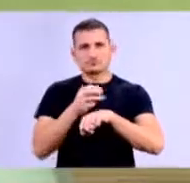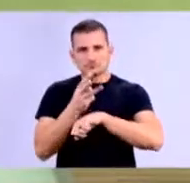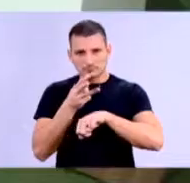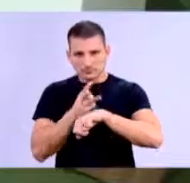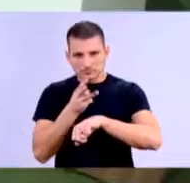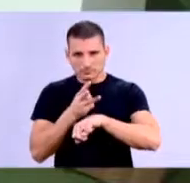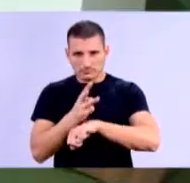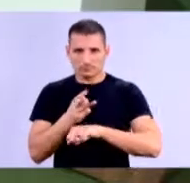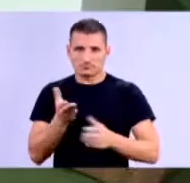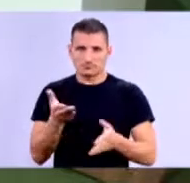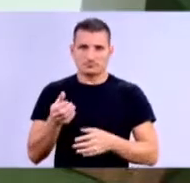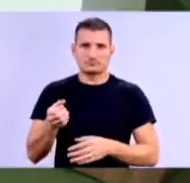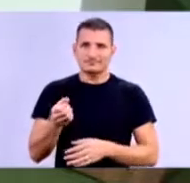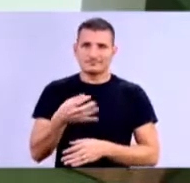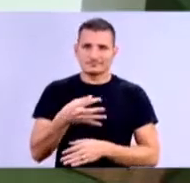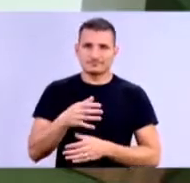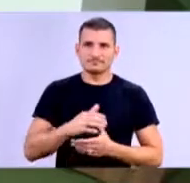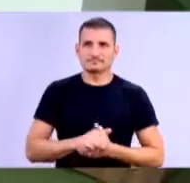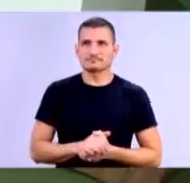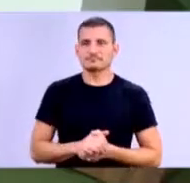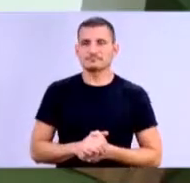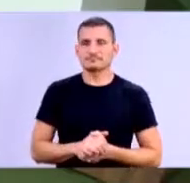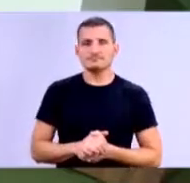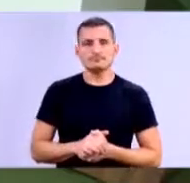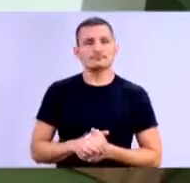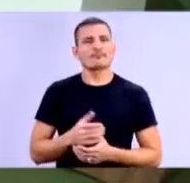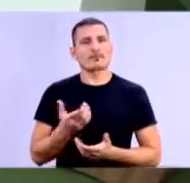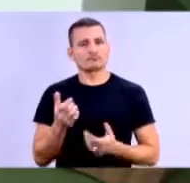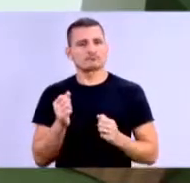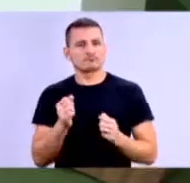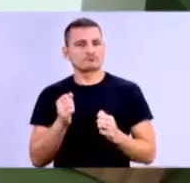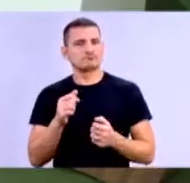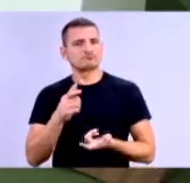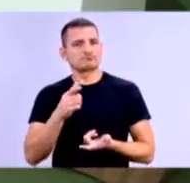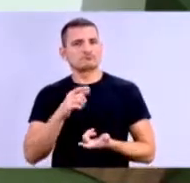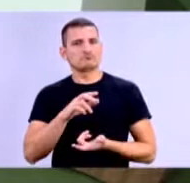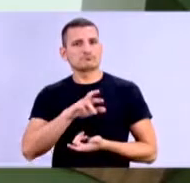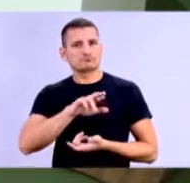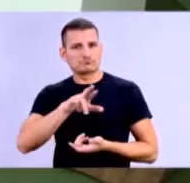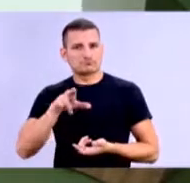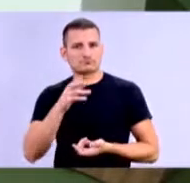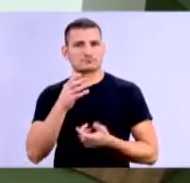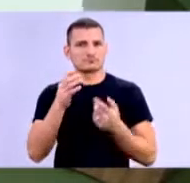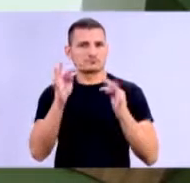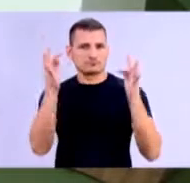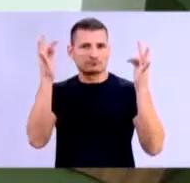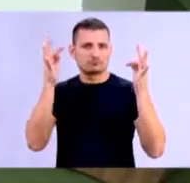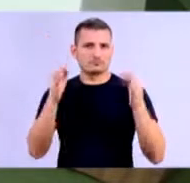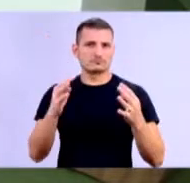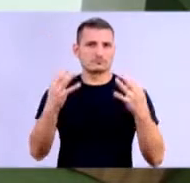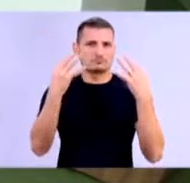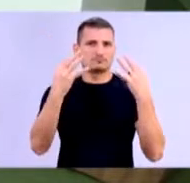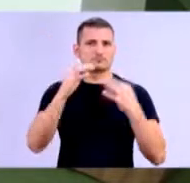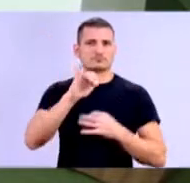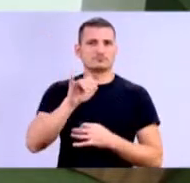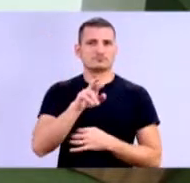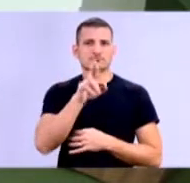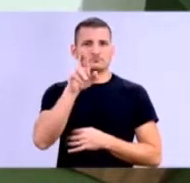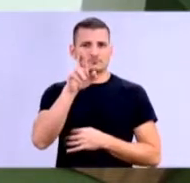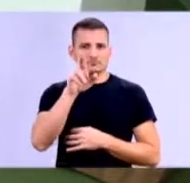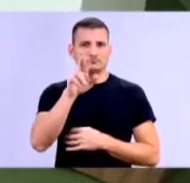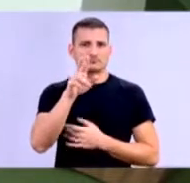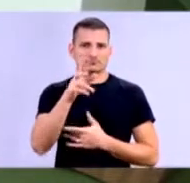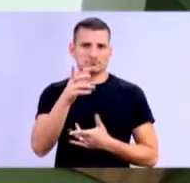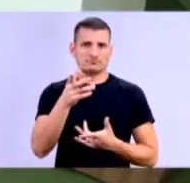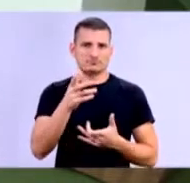é novo. Ótimo. Né? E nós podemos contar com esse tipo de tecnologia. Nós chamamos aí, então, a atenção de Jaru, que sempre quer abraço,